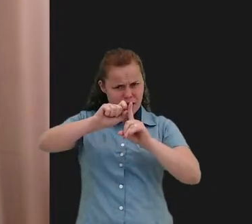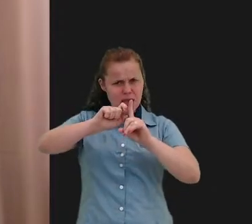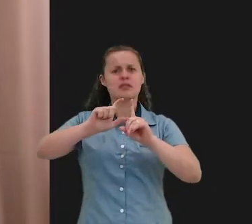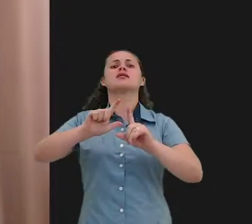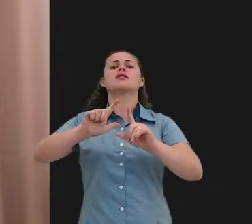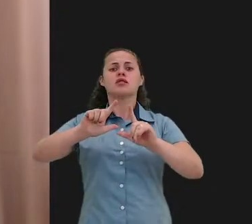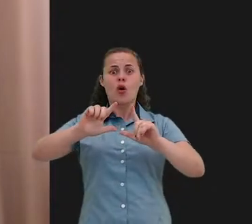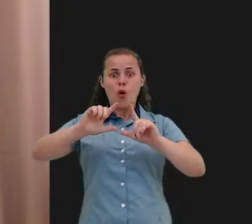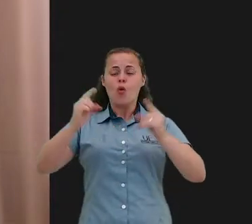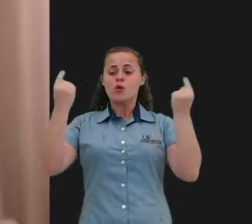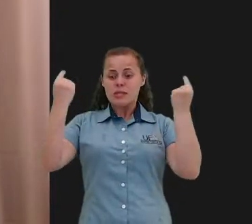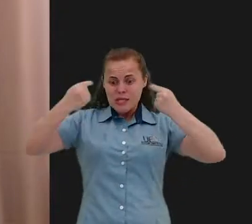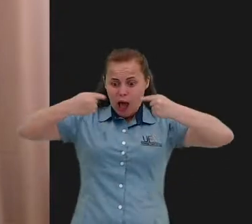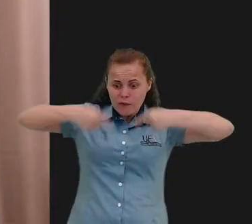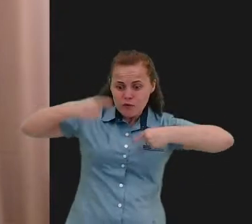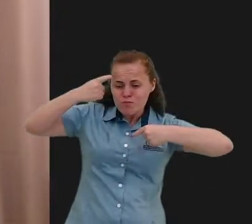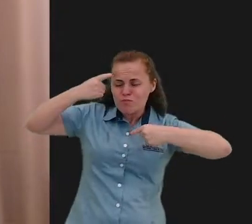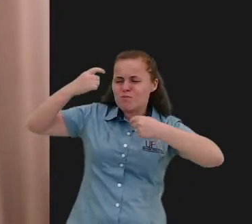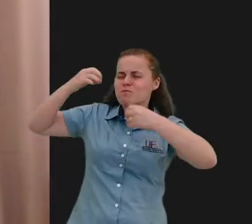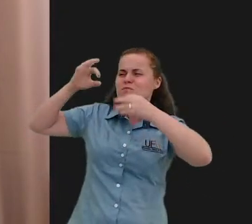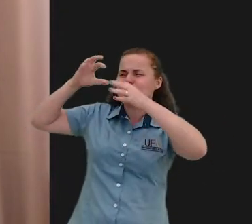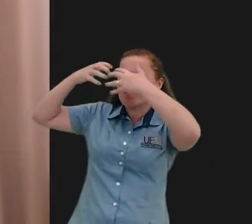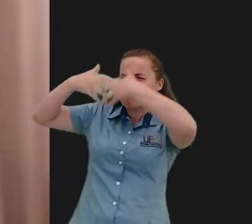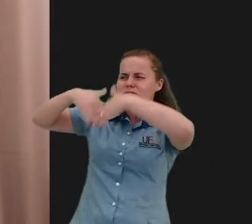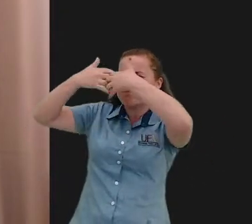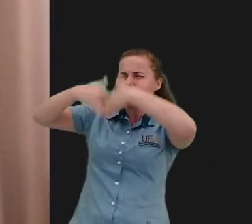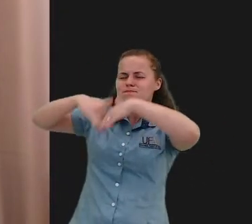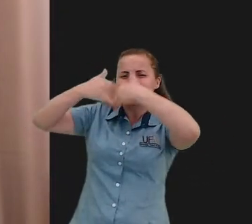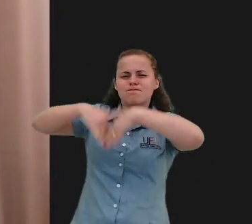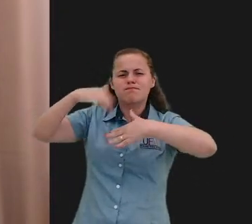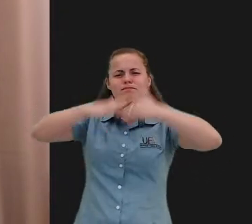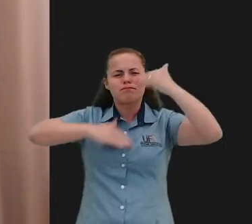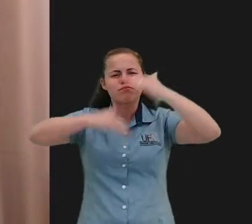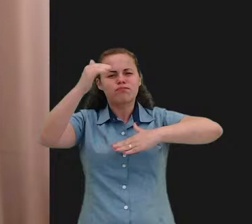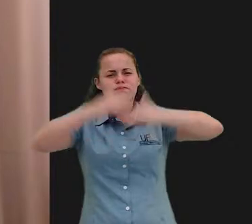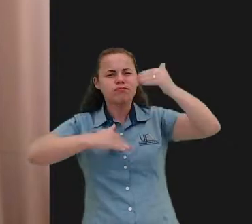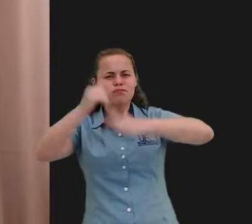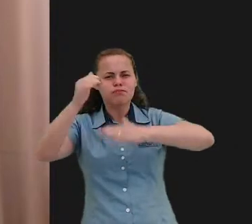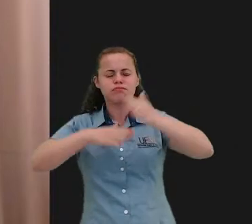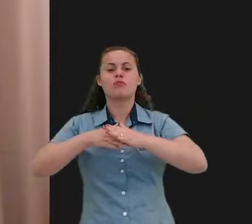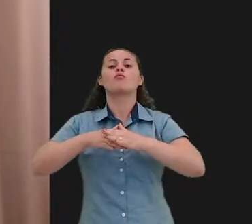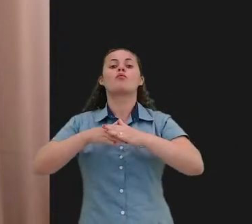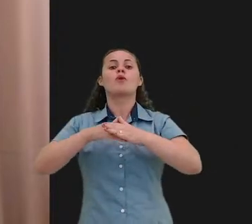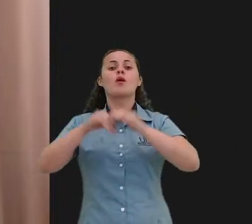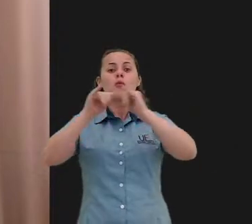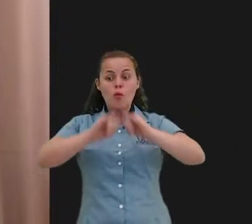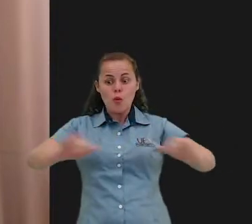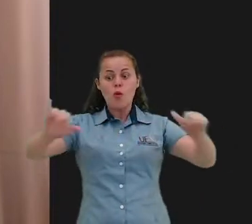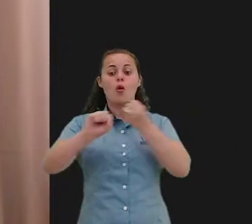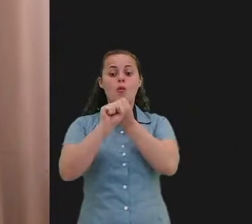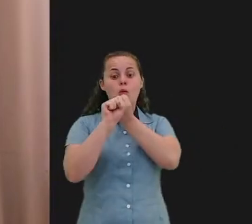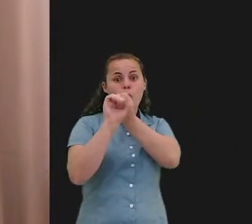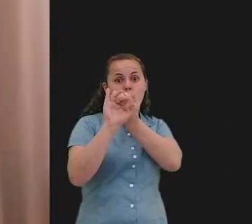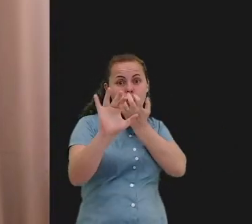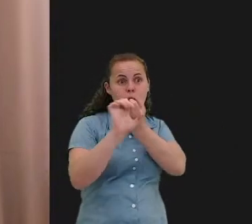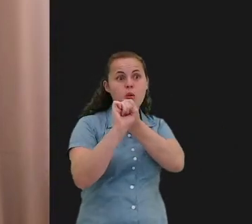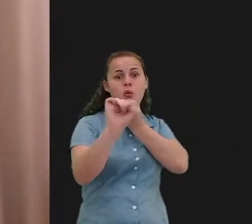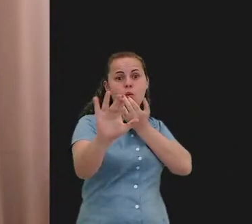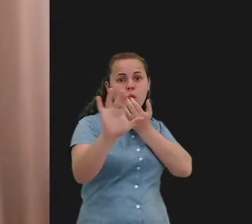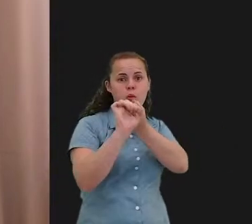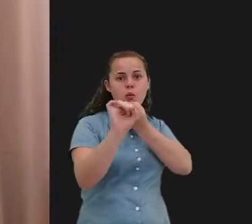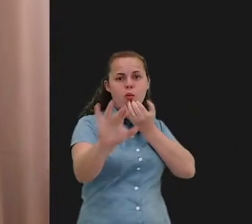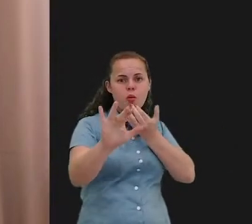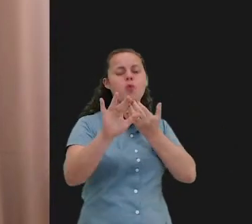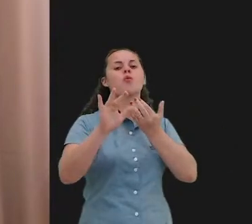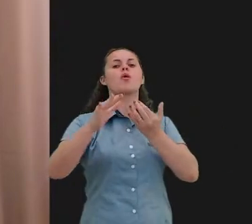desafio de pensar e colocar em prática um evento totalmente virtual, com todas as ações do CIA presencial,